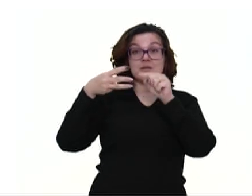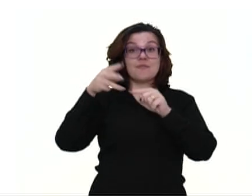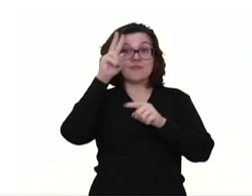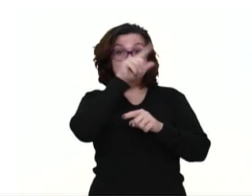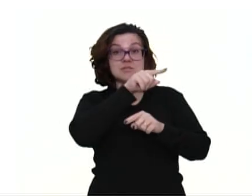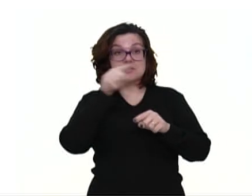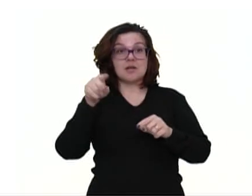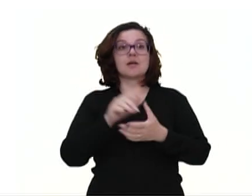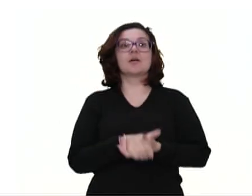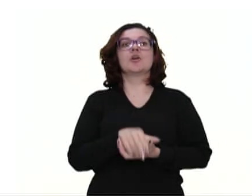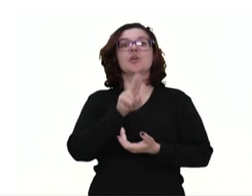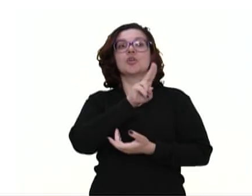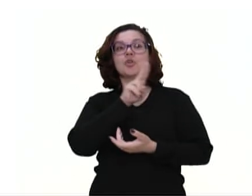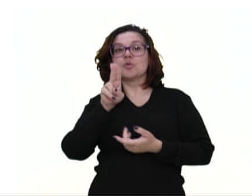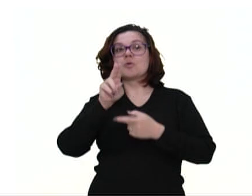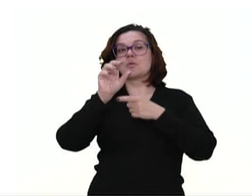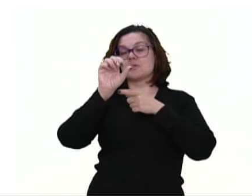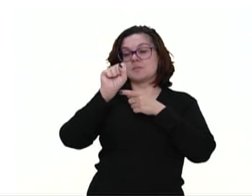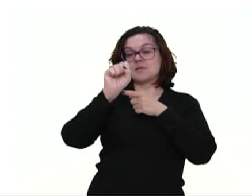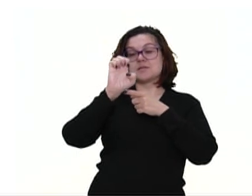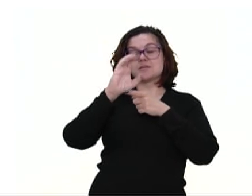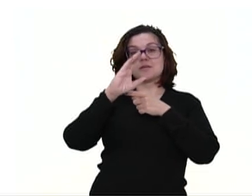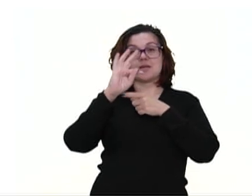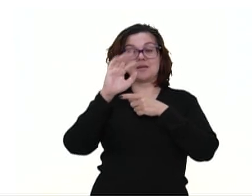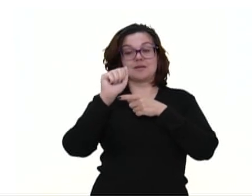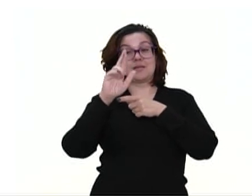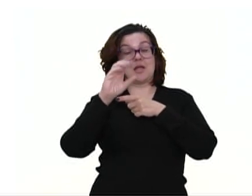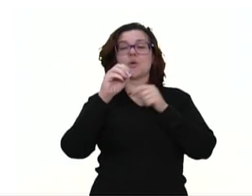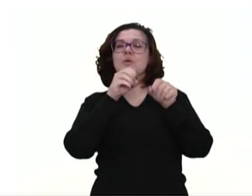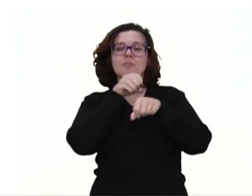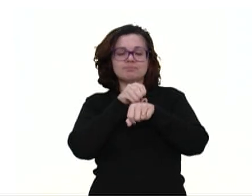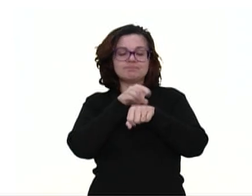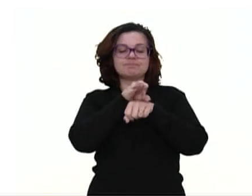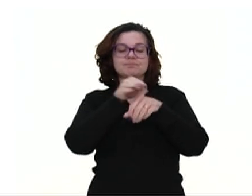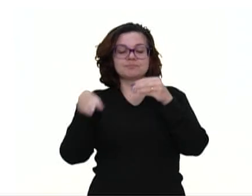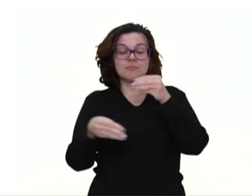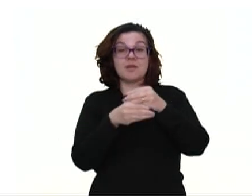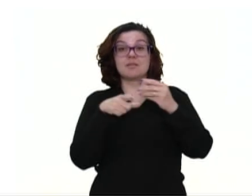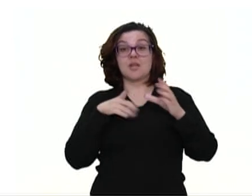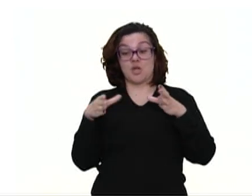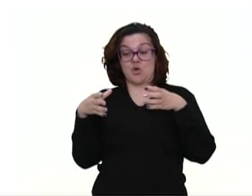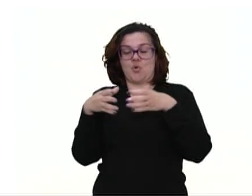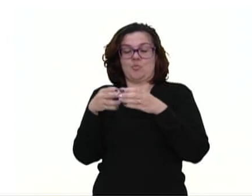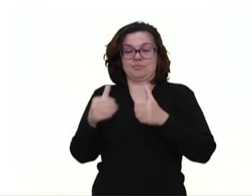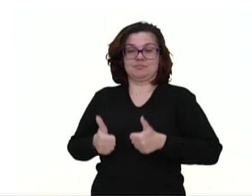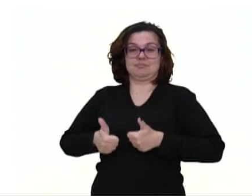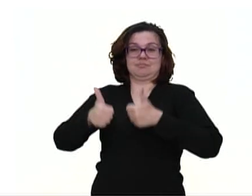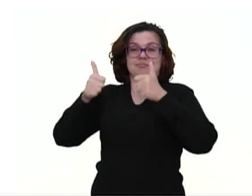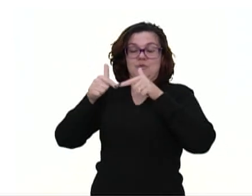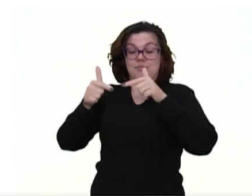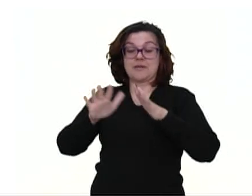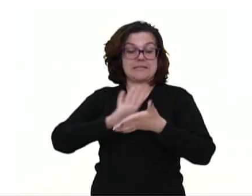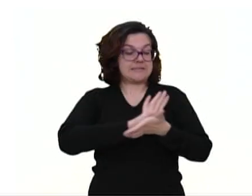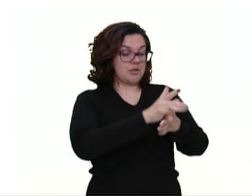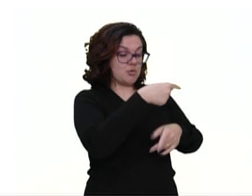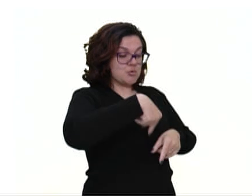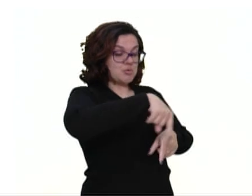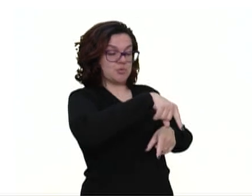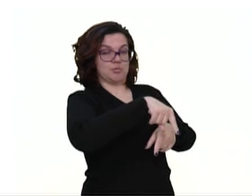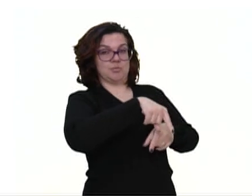eram sectários. Eles propunham que havia dentro da sociedade um grupo privilegiado que deveria eliminar os